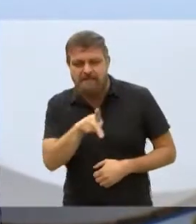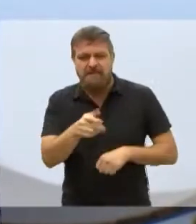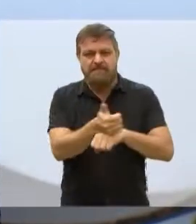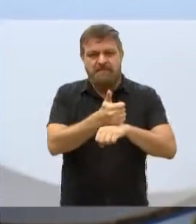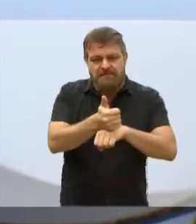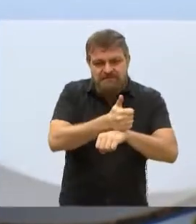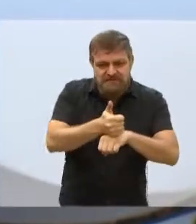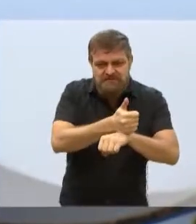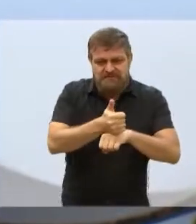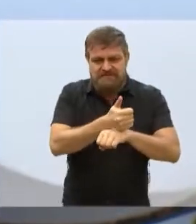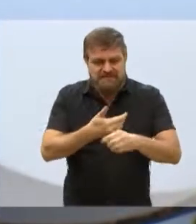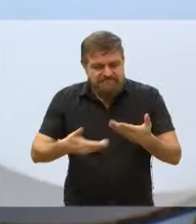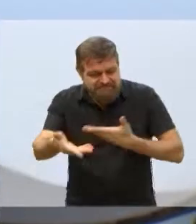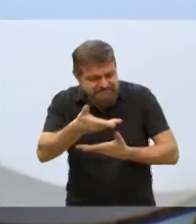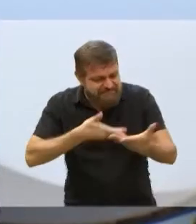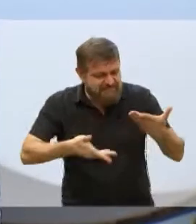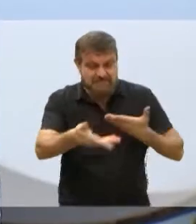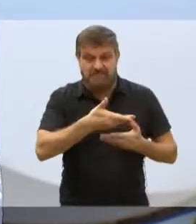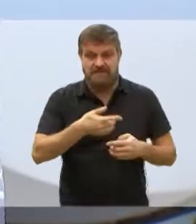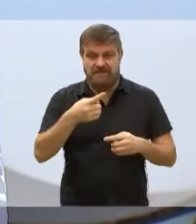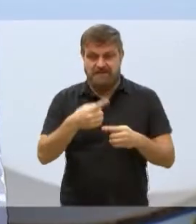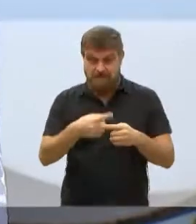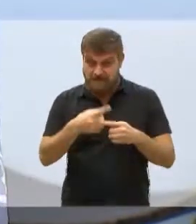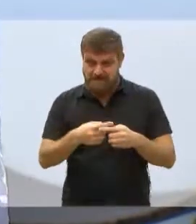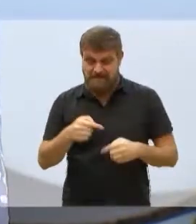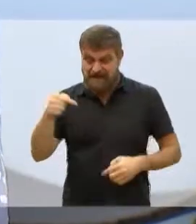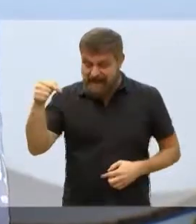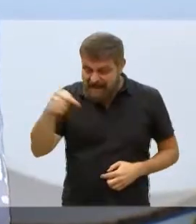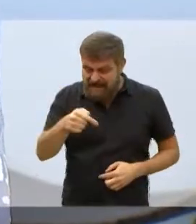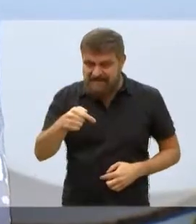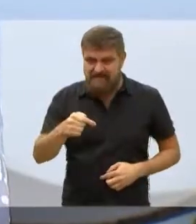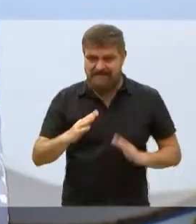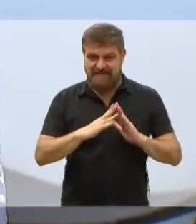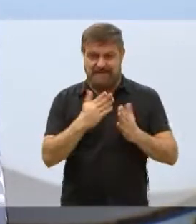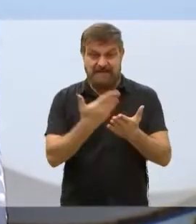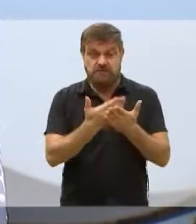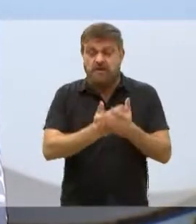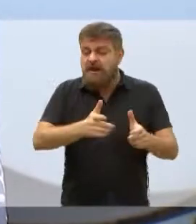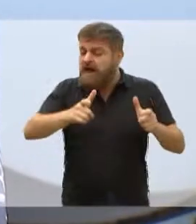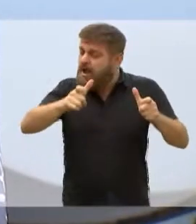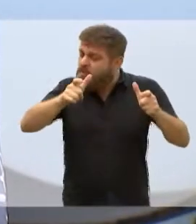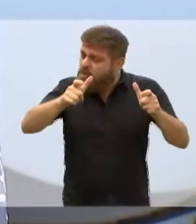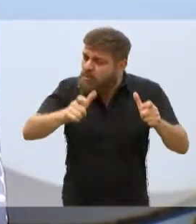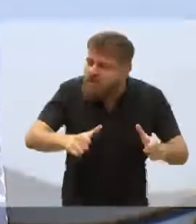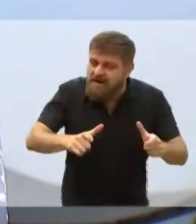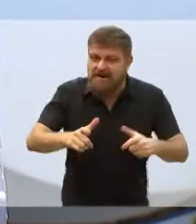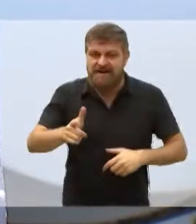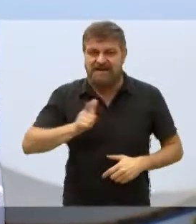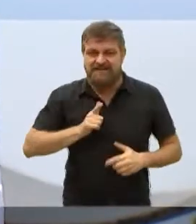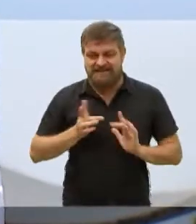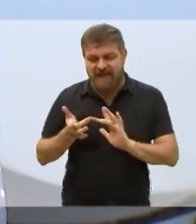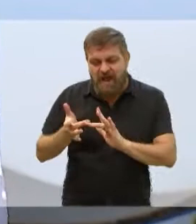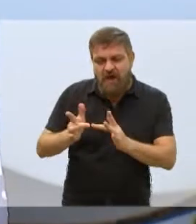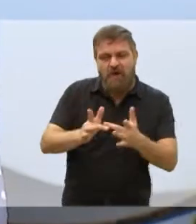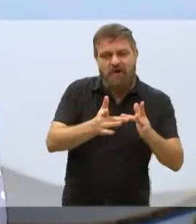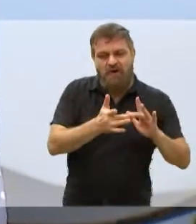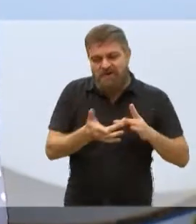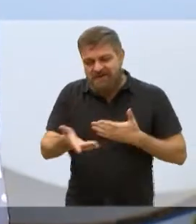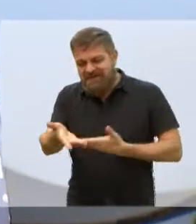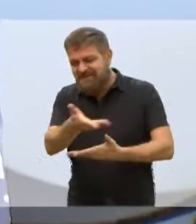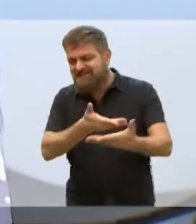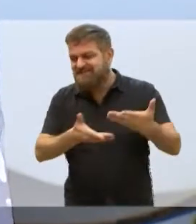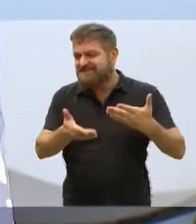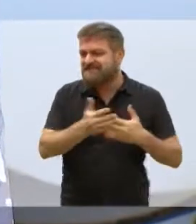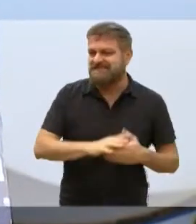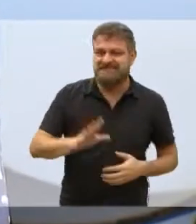mães, profissionais, né, professores, porque aqui é um espaço de